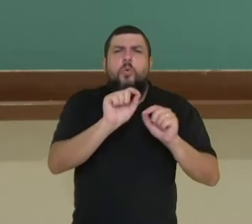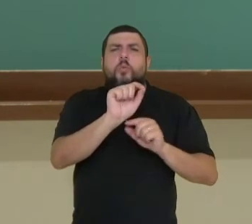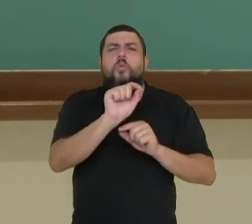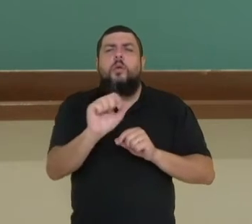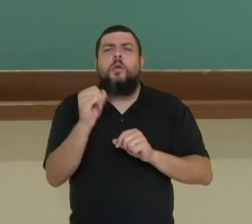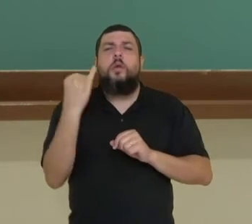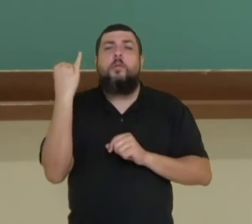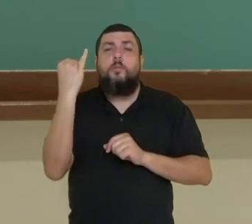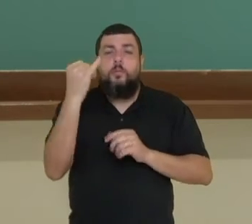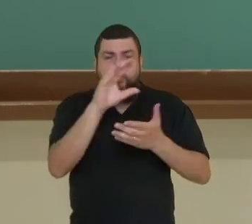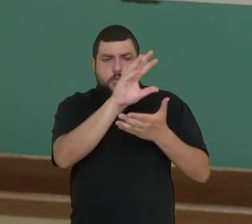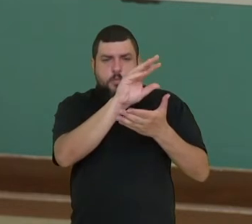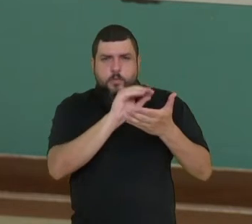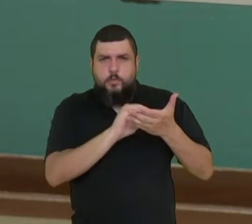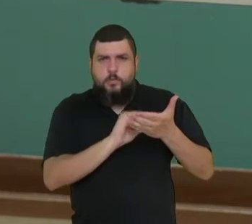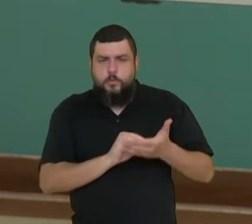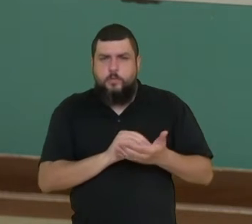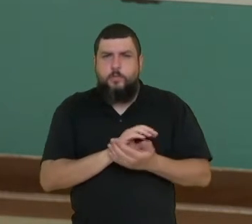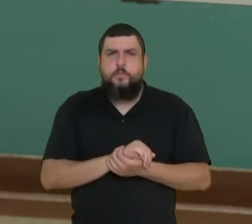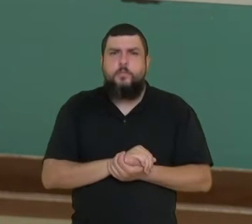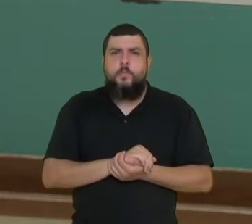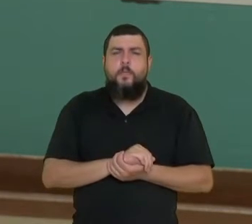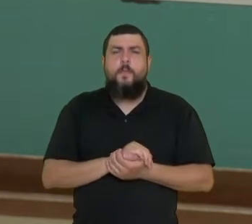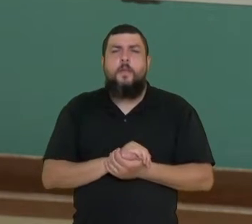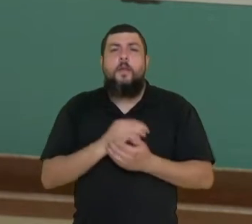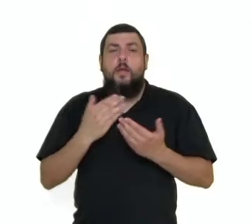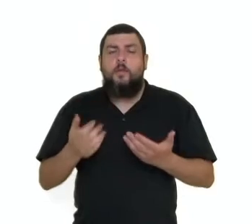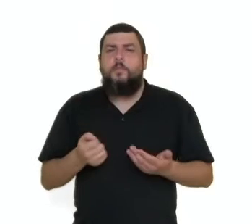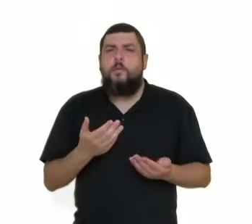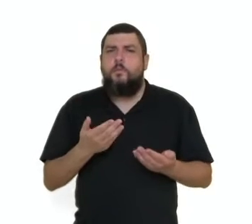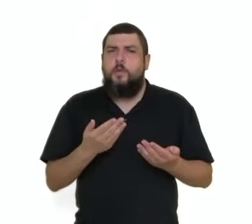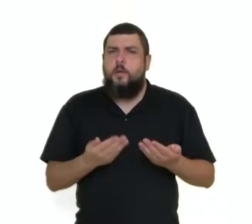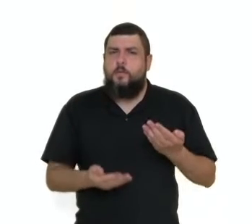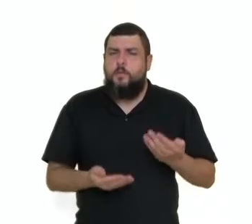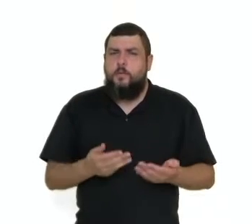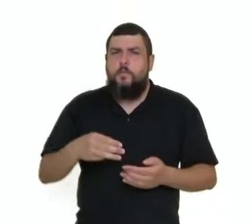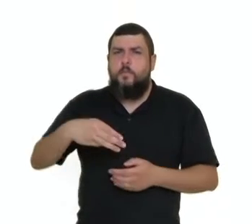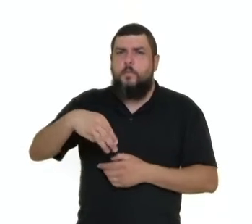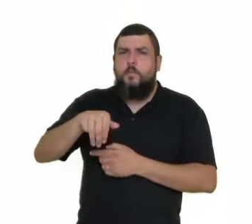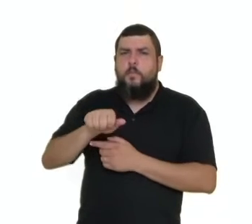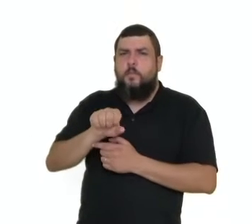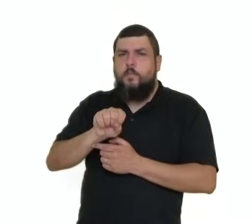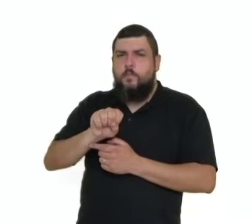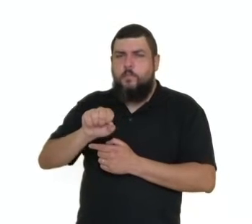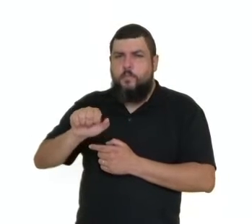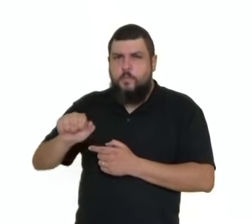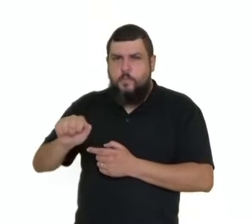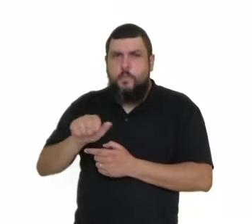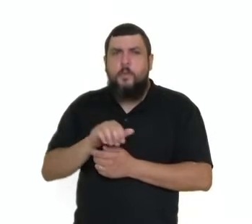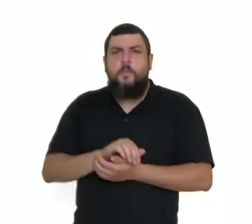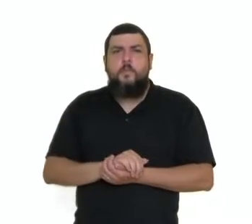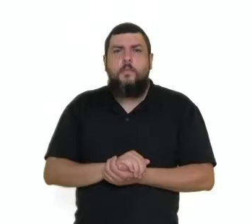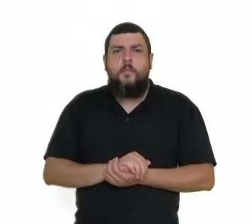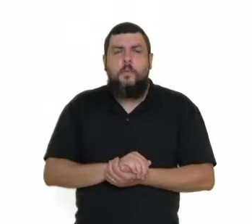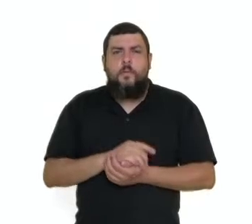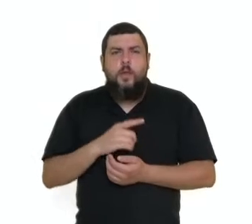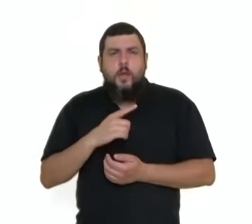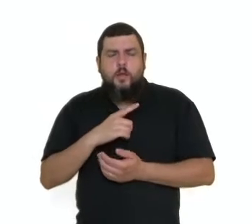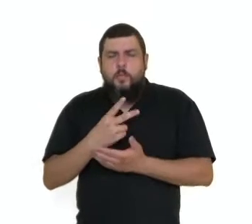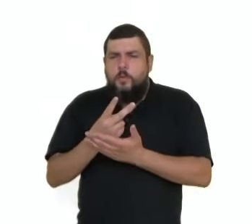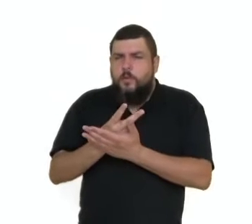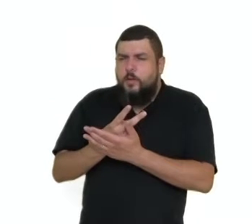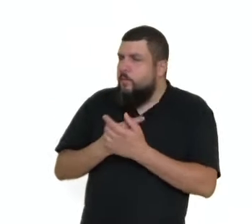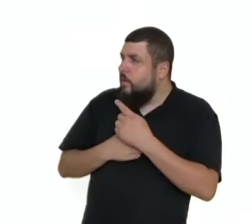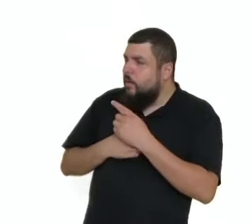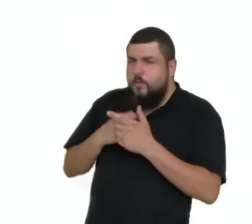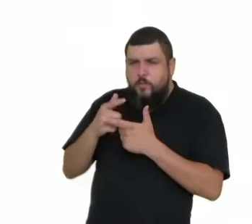exercício. Então, eu tenho que, por exemplo, que a massa, no caso, ela é, aqui tem um errinho aqui, seria 200